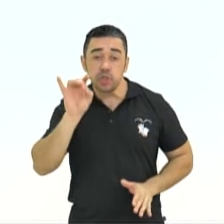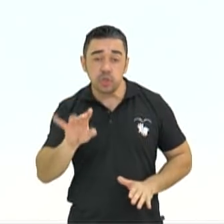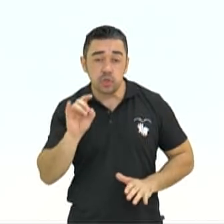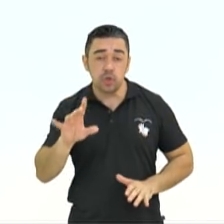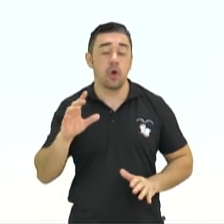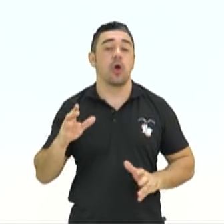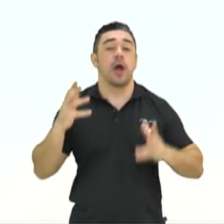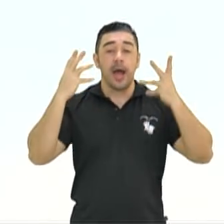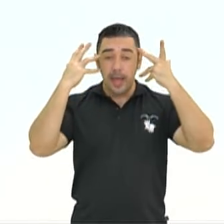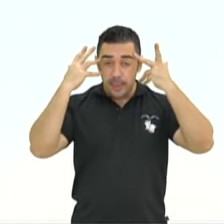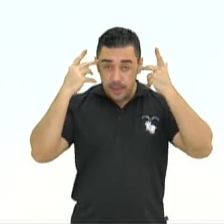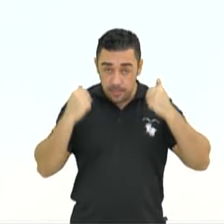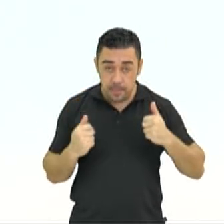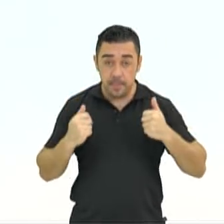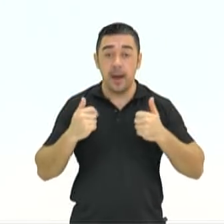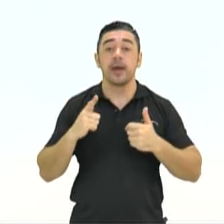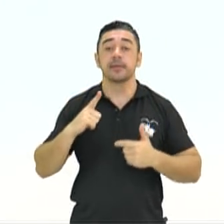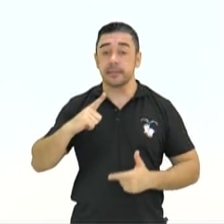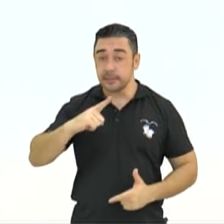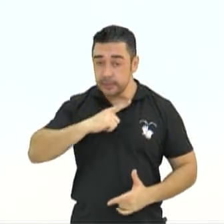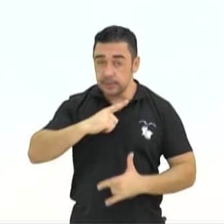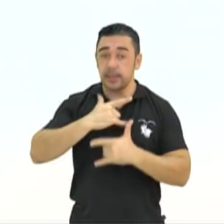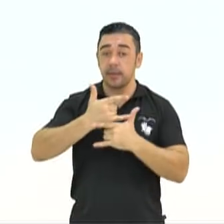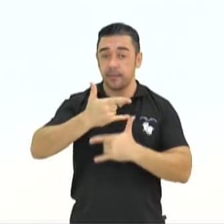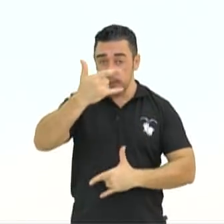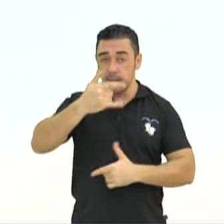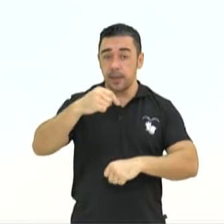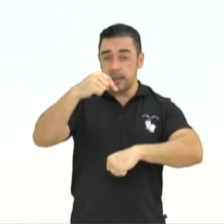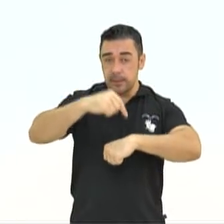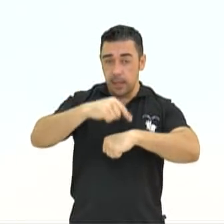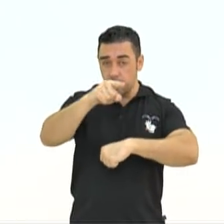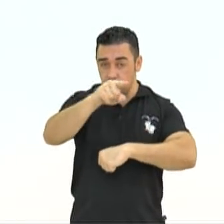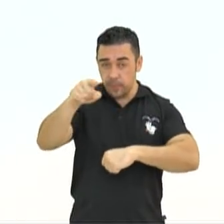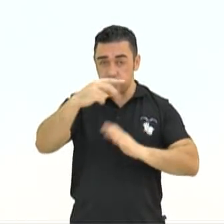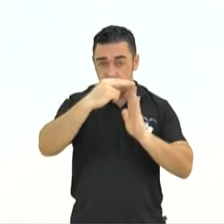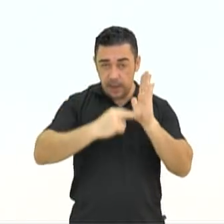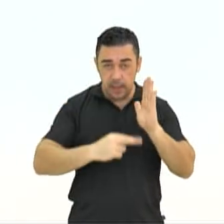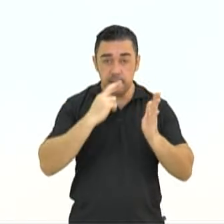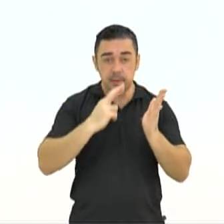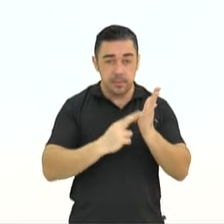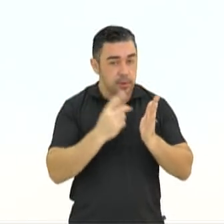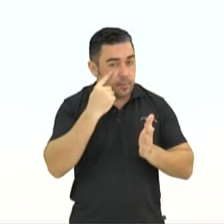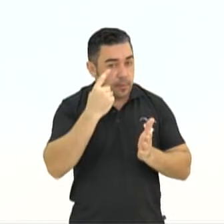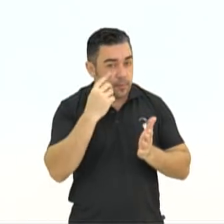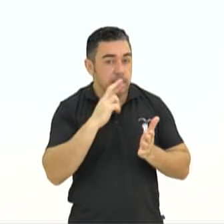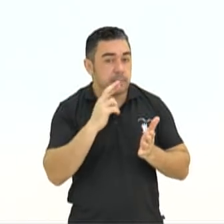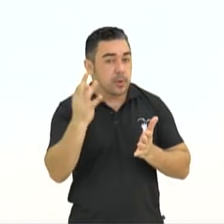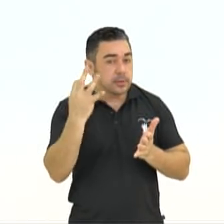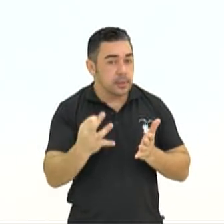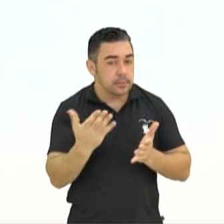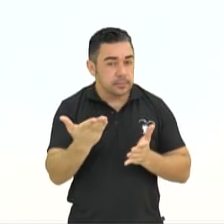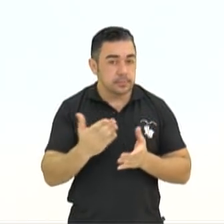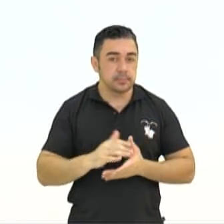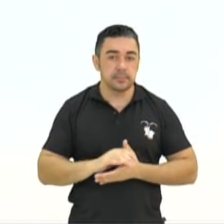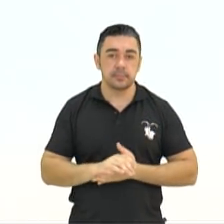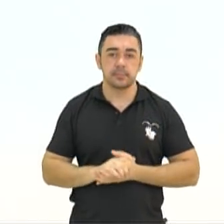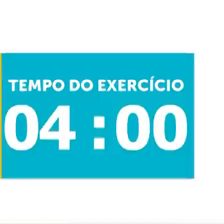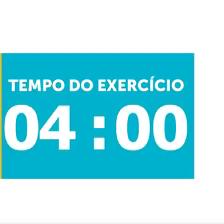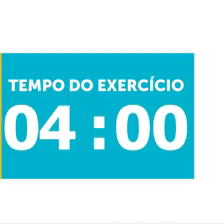animais vertebrados? Esse aqui eu vou deixar um tempinho para você ler e responder. Já volto para a gente ver qual é a resposta correta, ok?